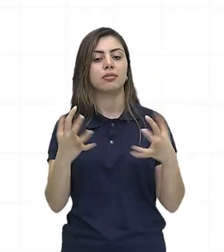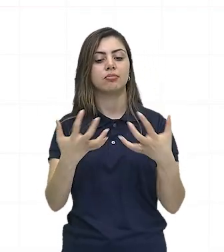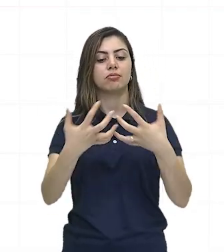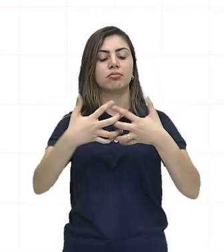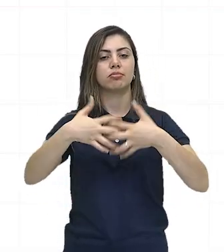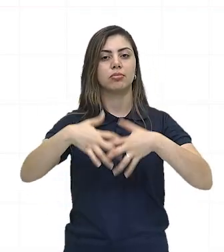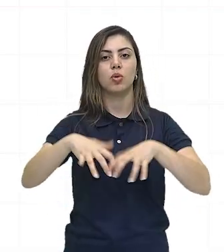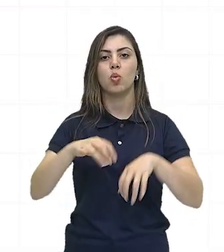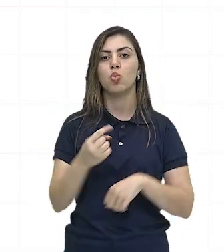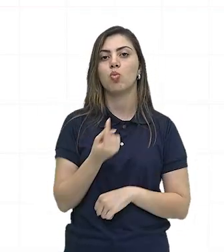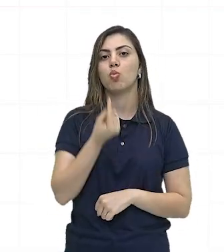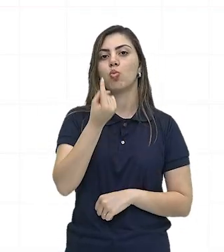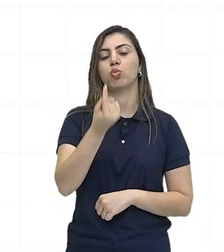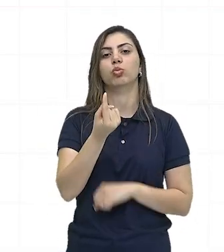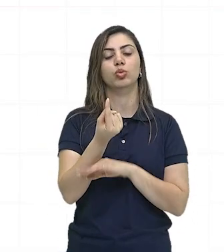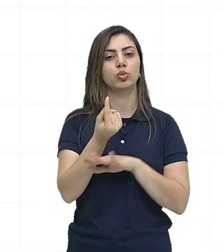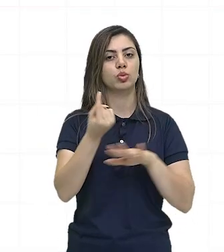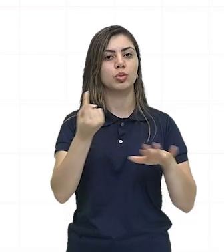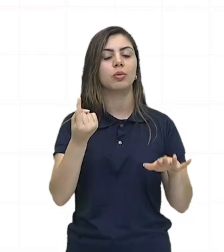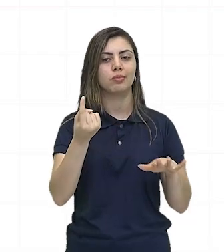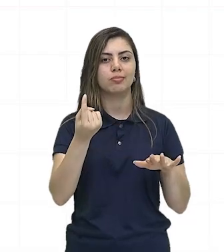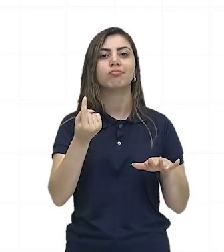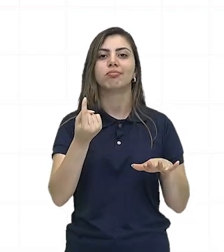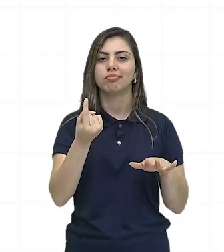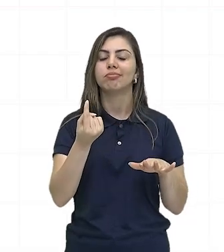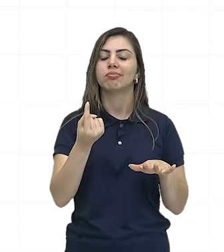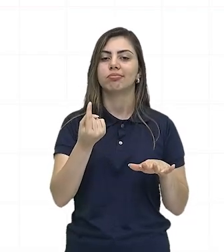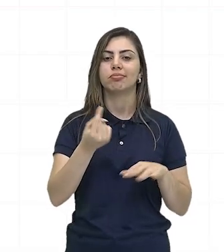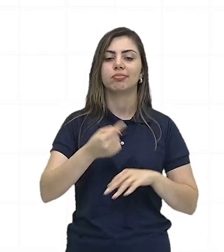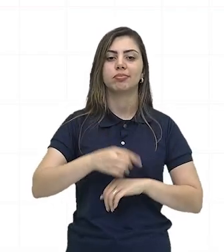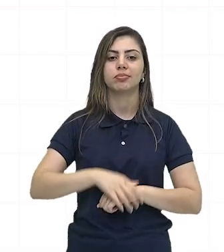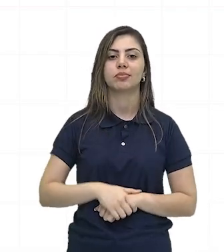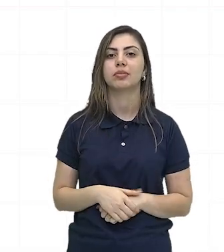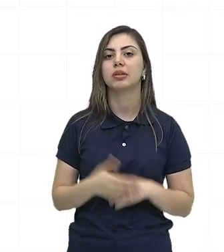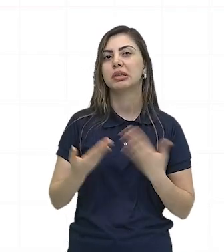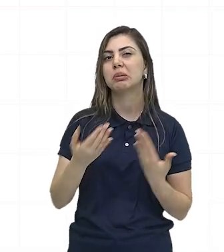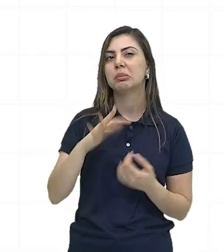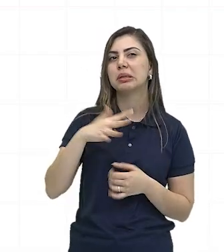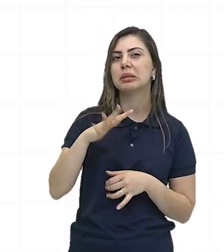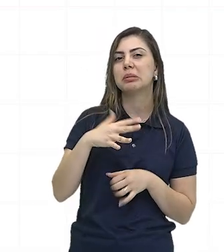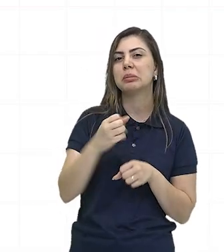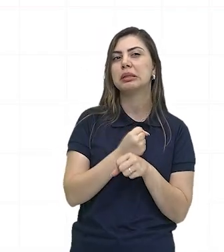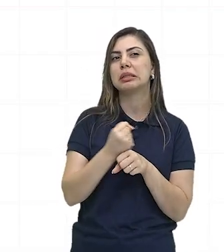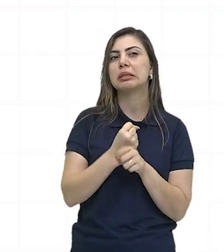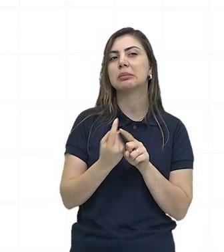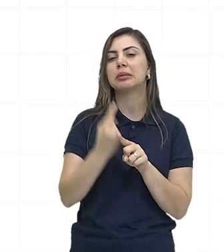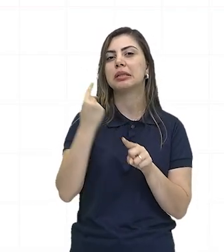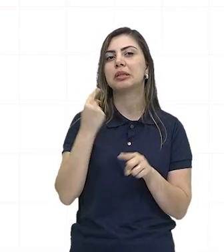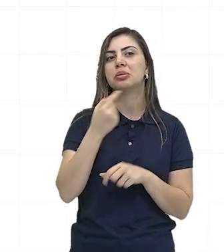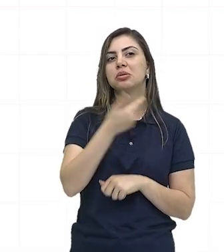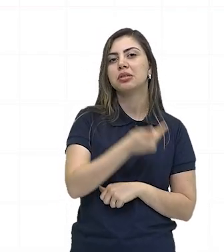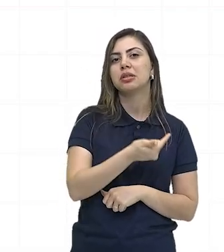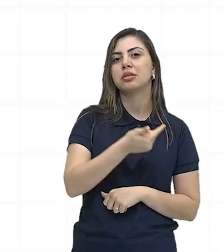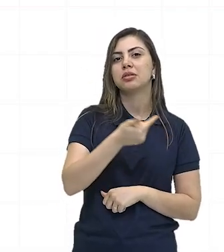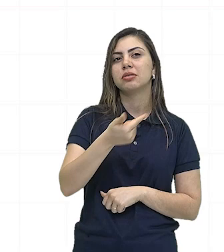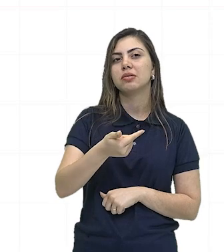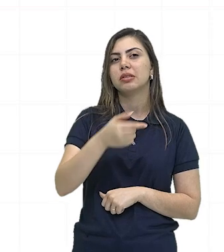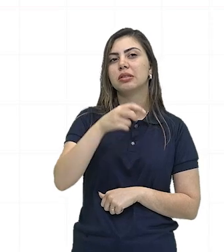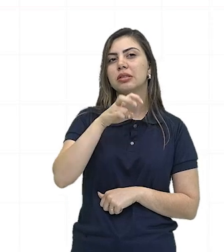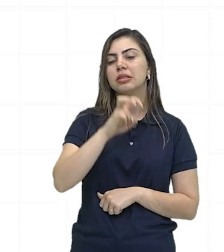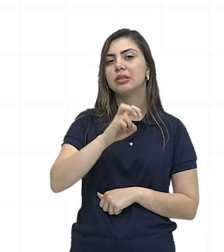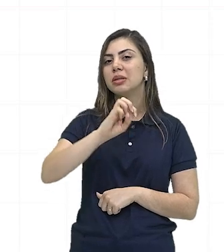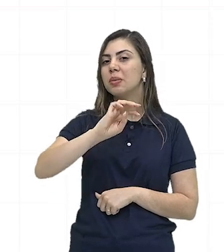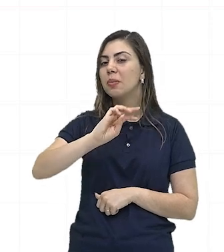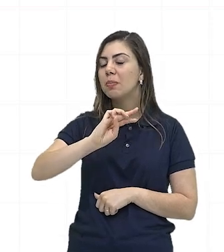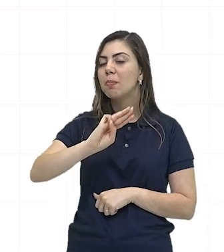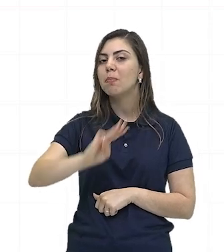unidos, formando a grande massa continental há cerca de 200 a 225 milhões de anos,